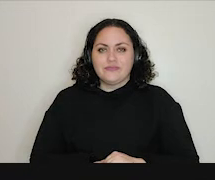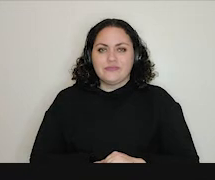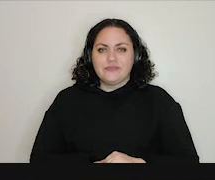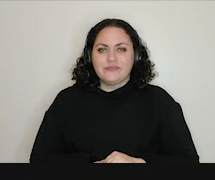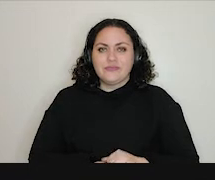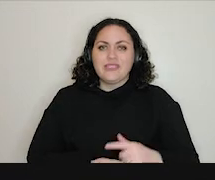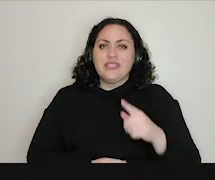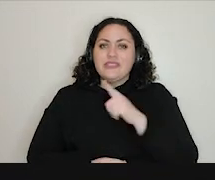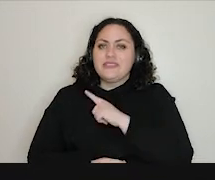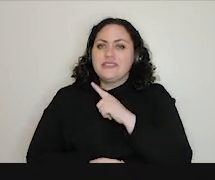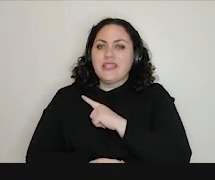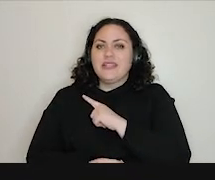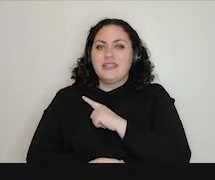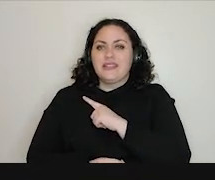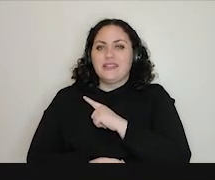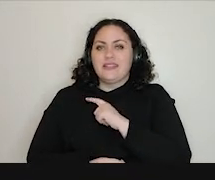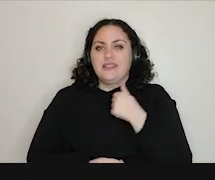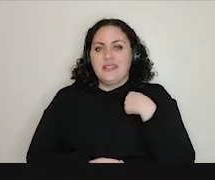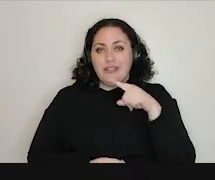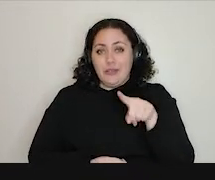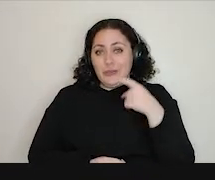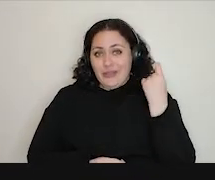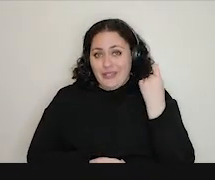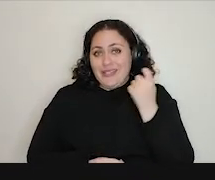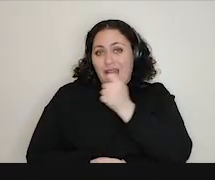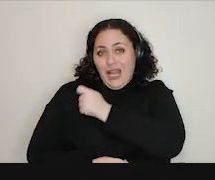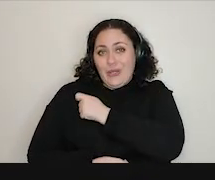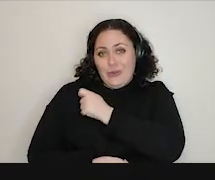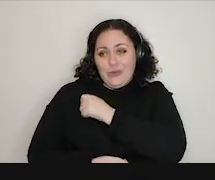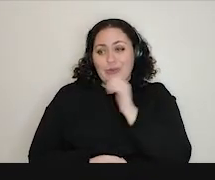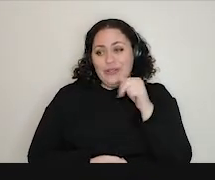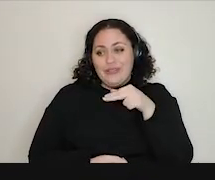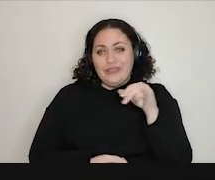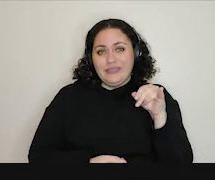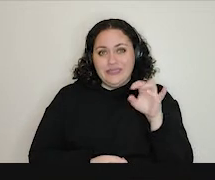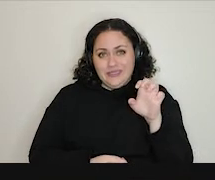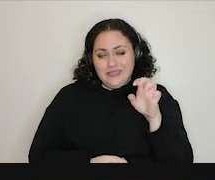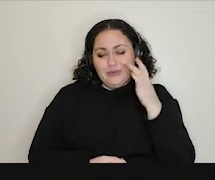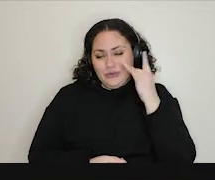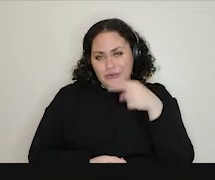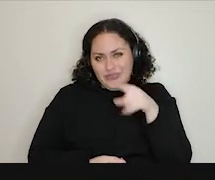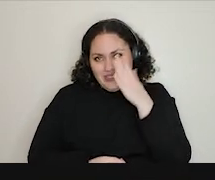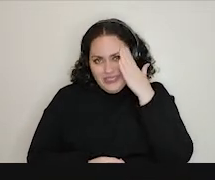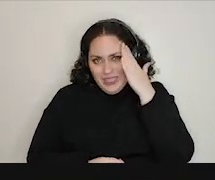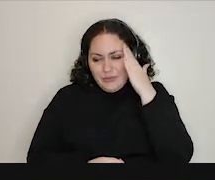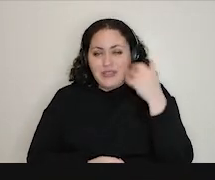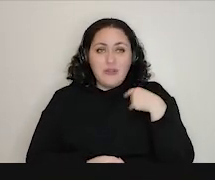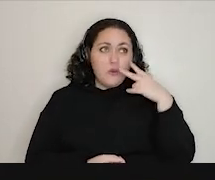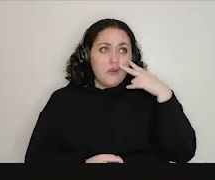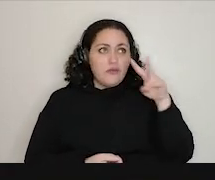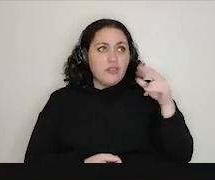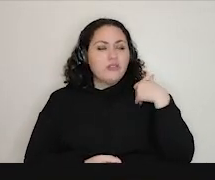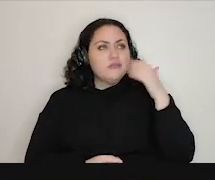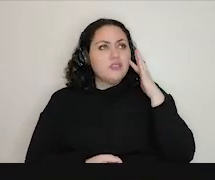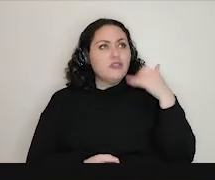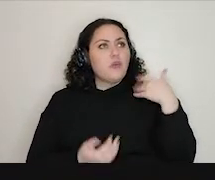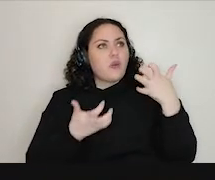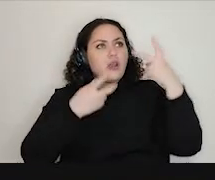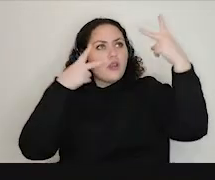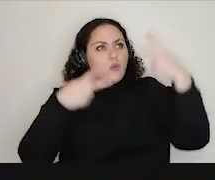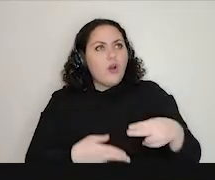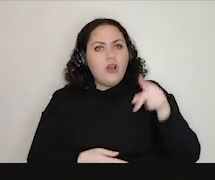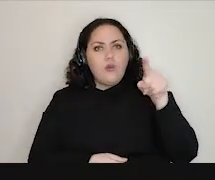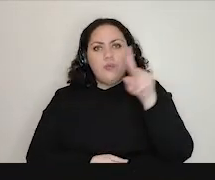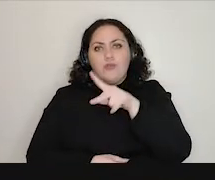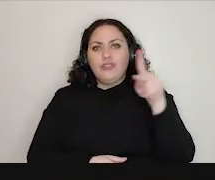olhei para ela, assim, quando eu fui aluno, tá, da Anne, gente, se vocês não sabem, e que eu pensei assim, olha, eu quero ser igual essa professora. Essa